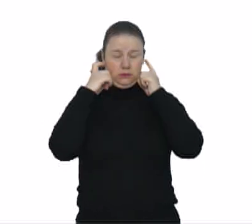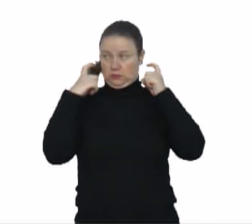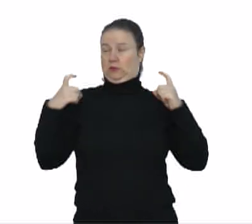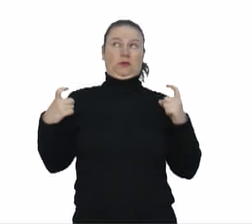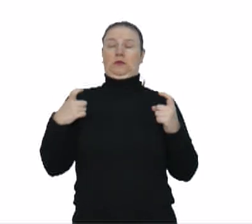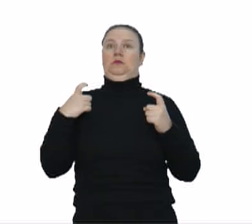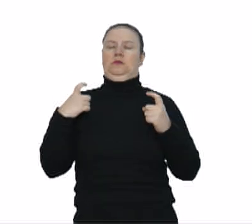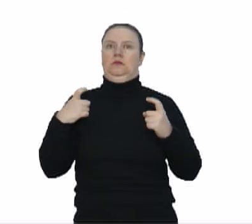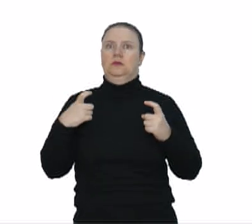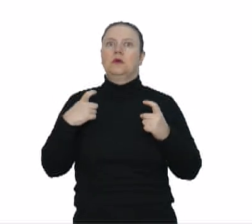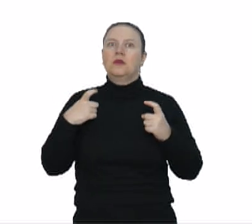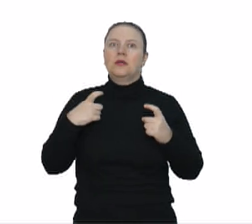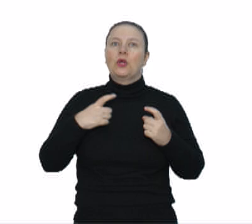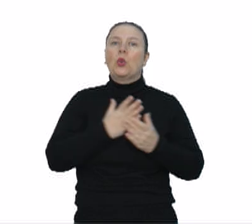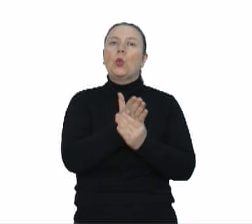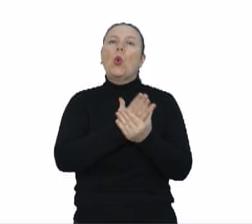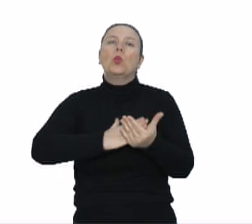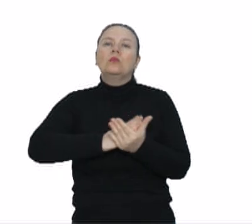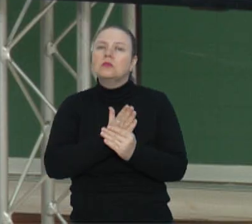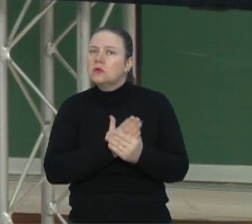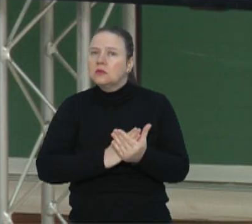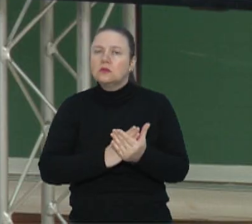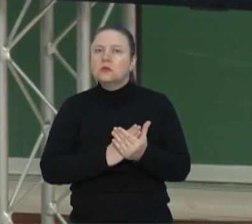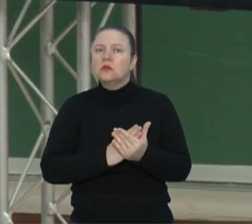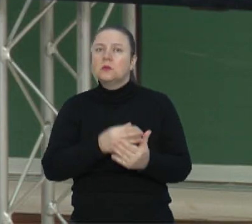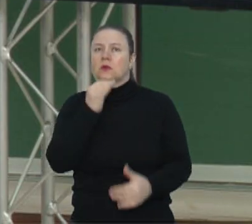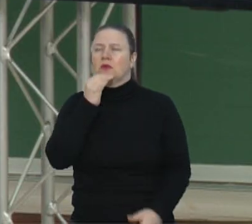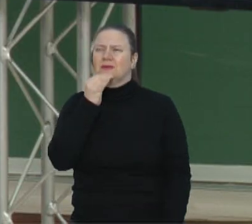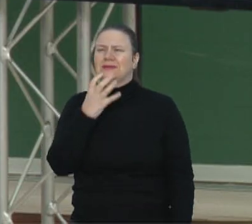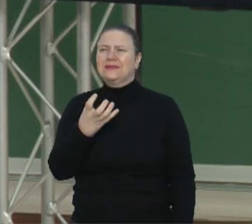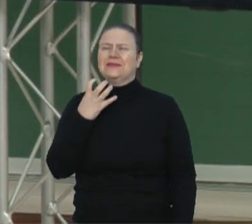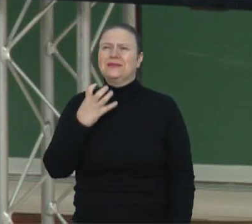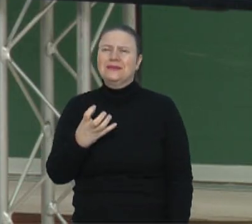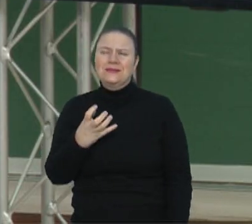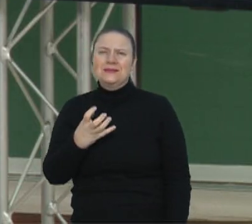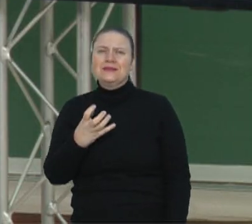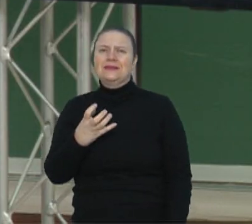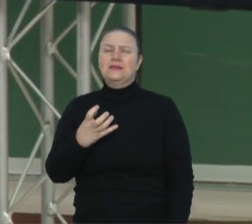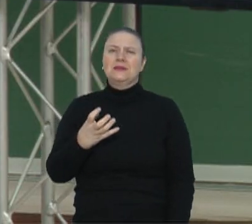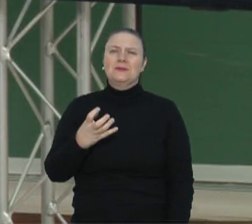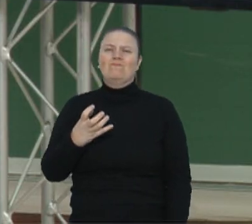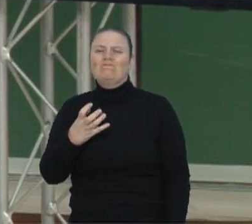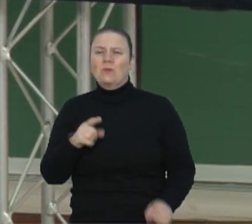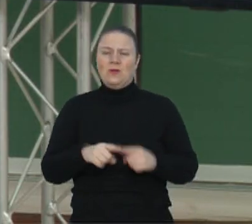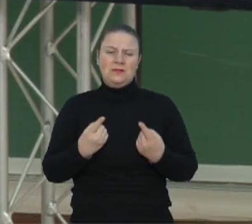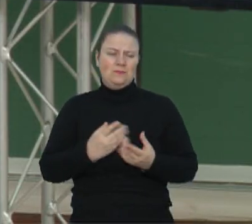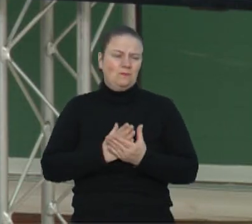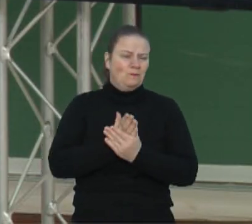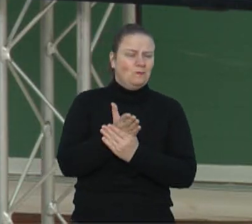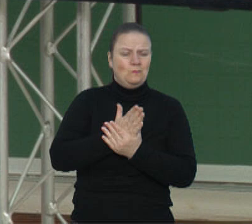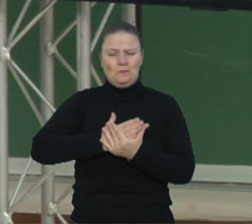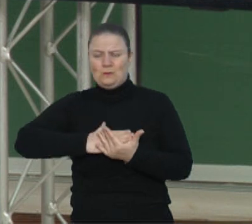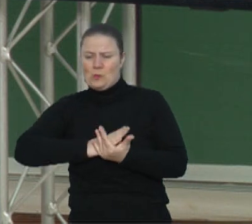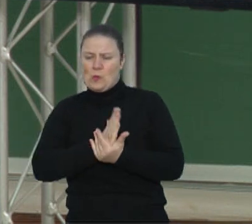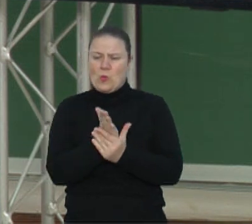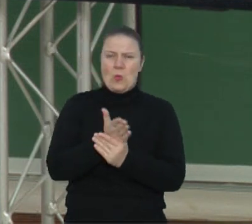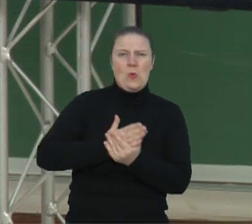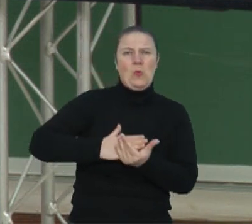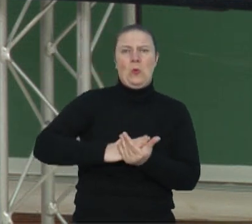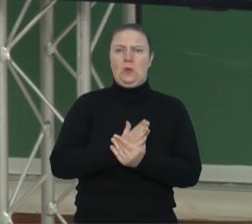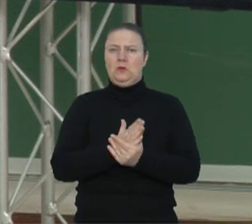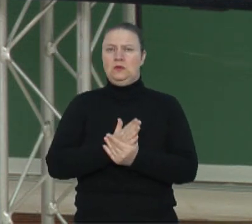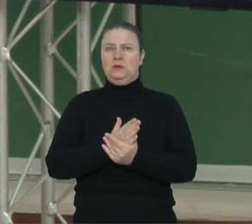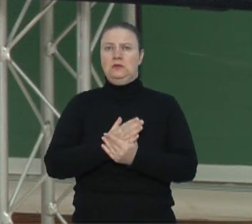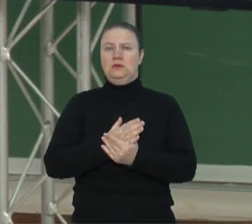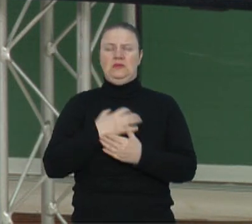era aquilo que, quando você está querendo ouvir uma coisa, só que tem algo incomodando, assim, para você, né? Ele é